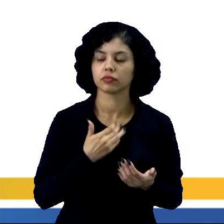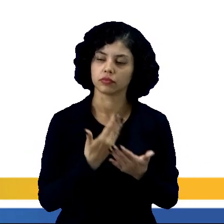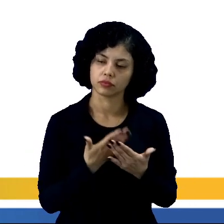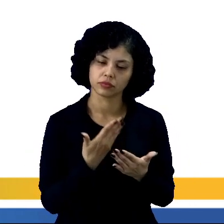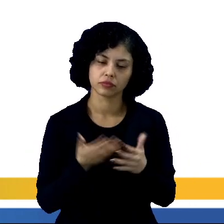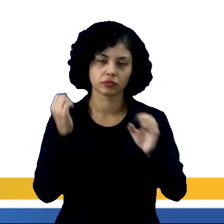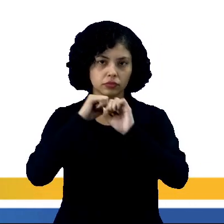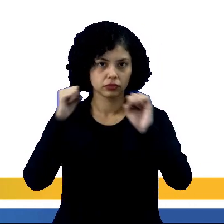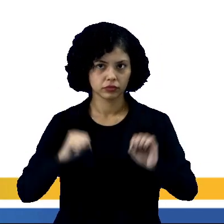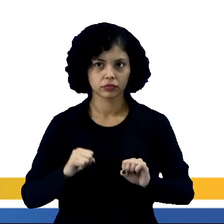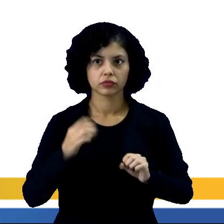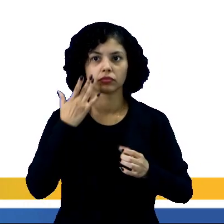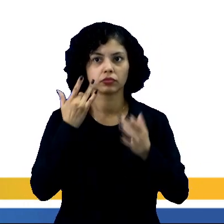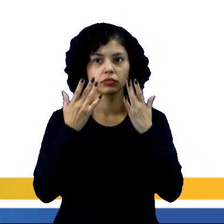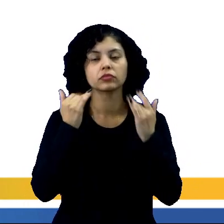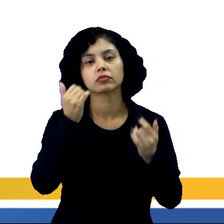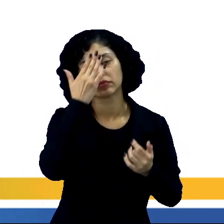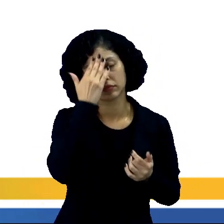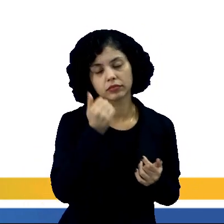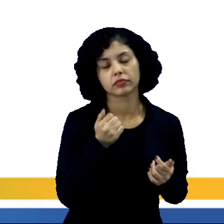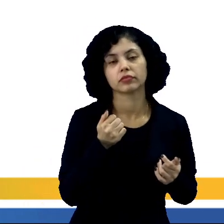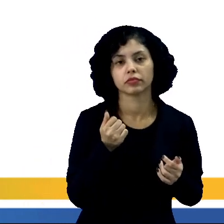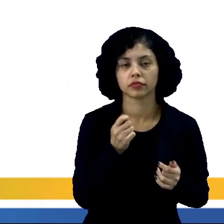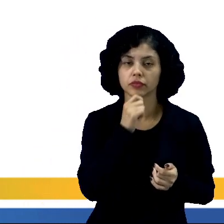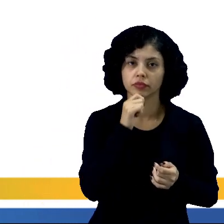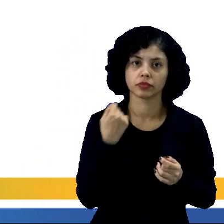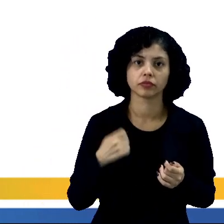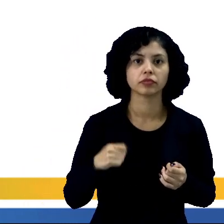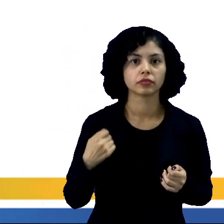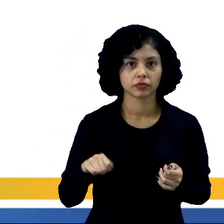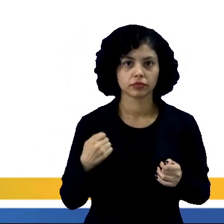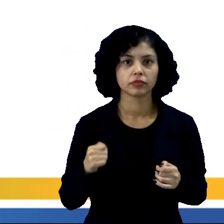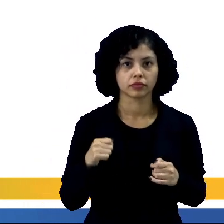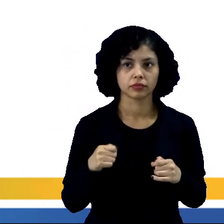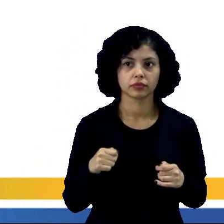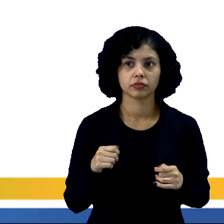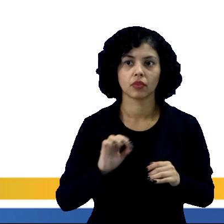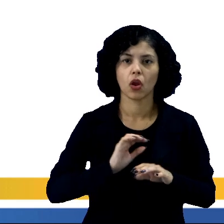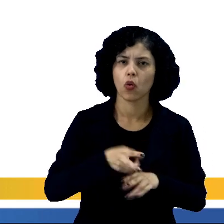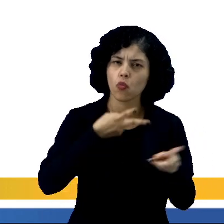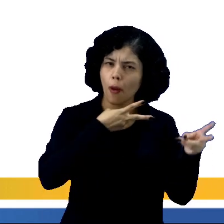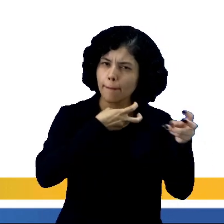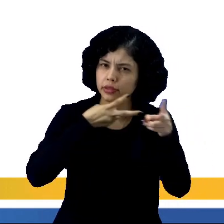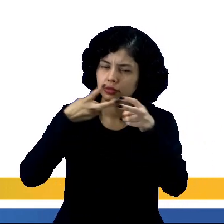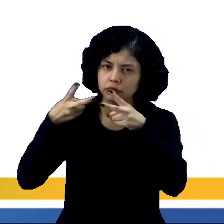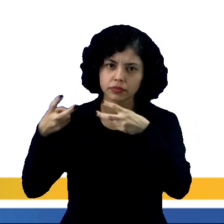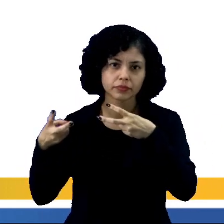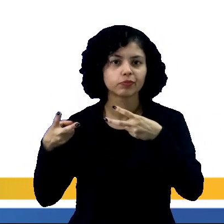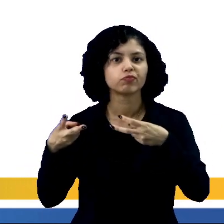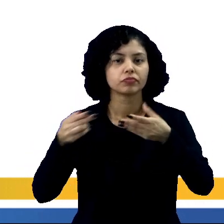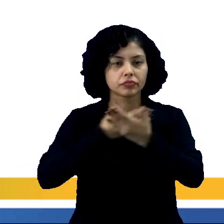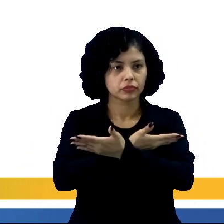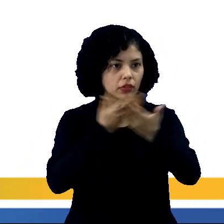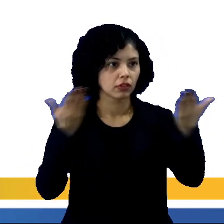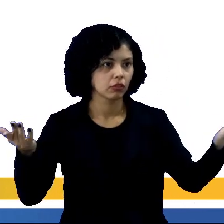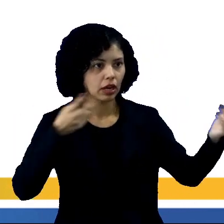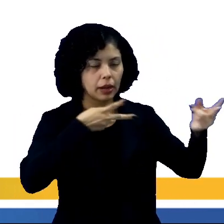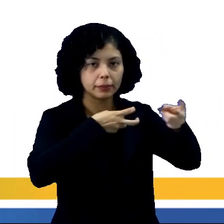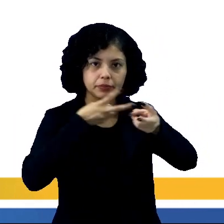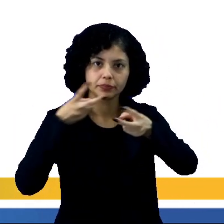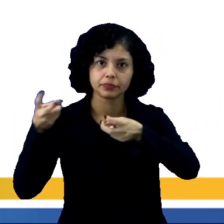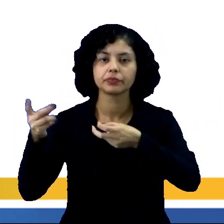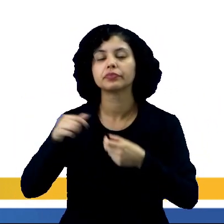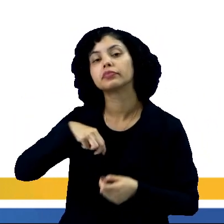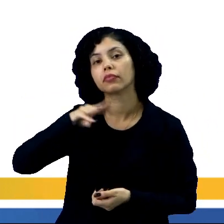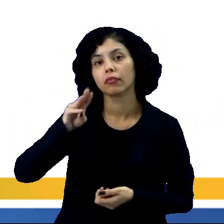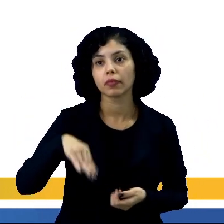estudo sistemático do teatro, a gente sabe que a gente precisa de uma observação, né? A plateia vai observando